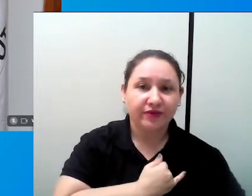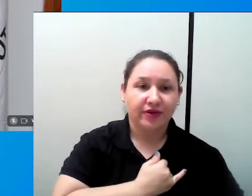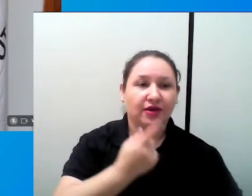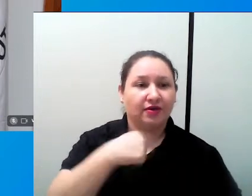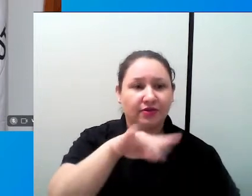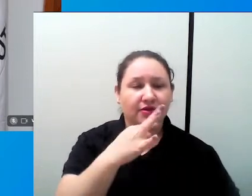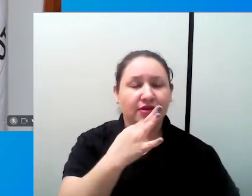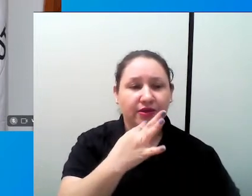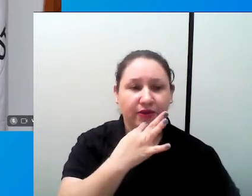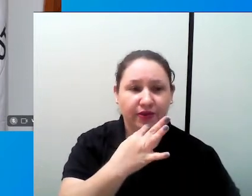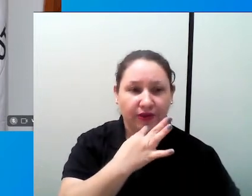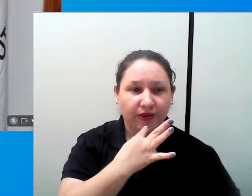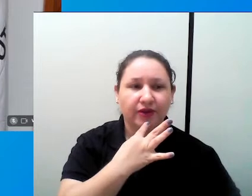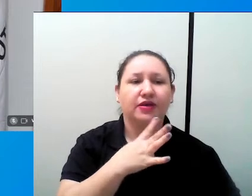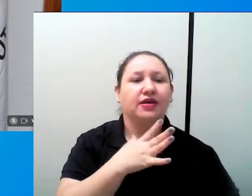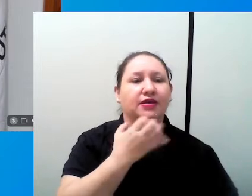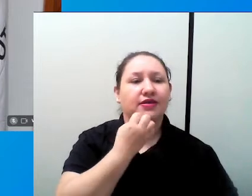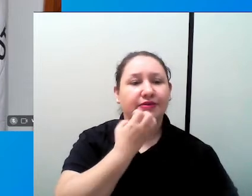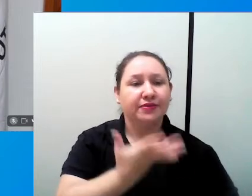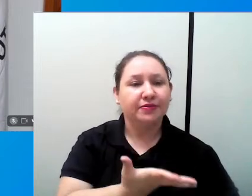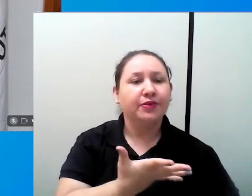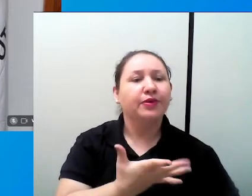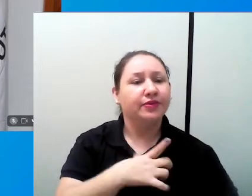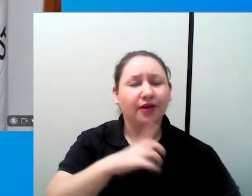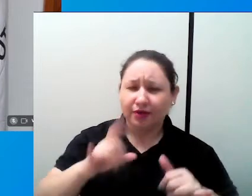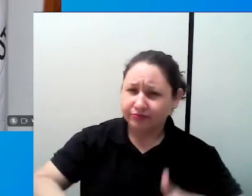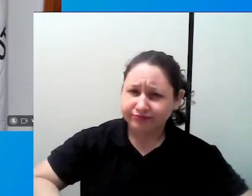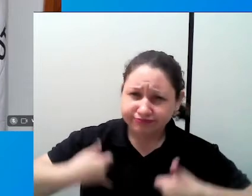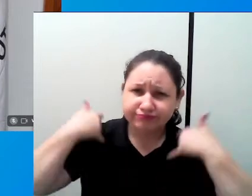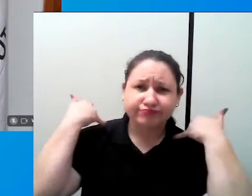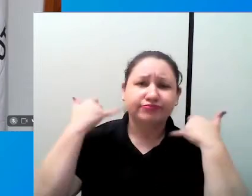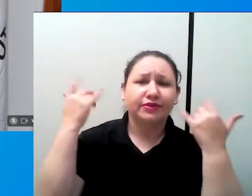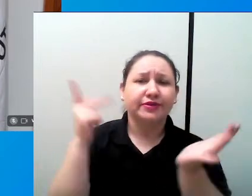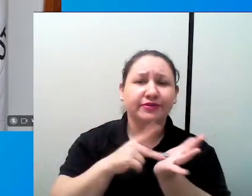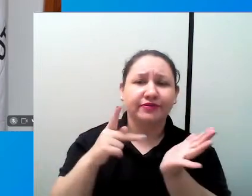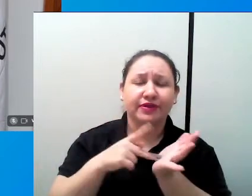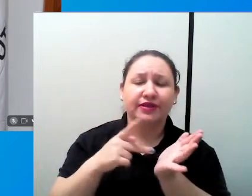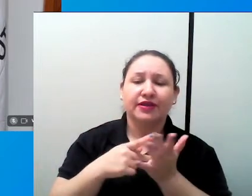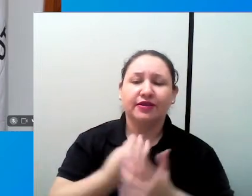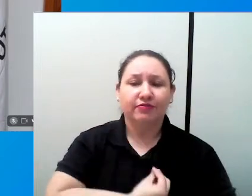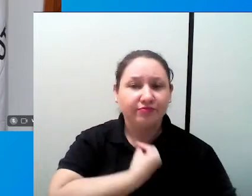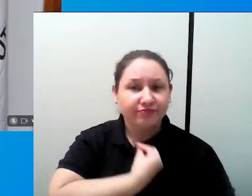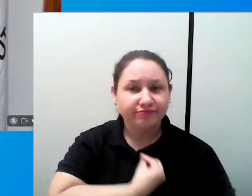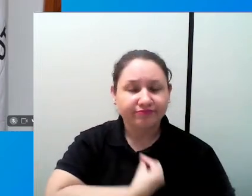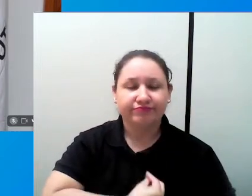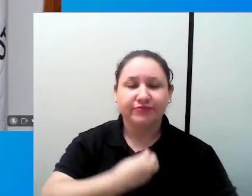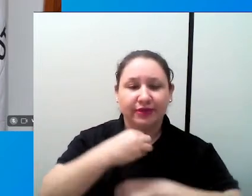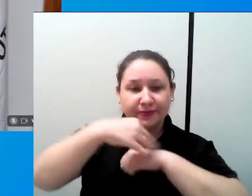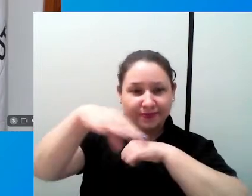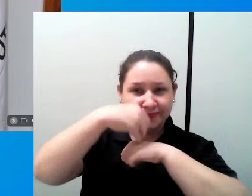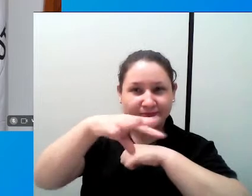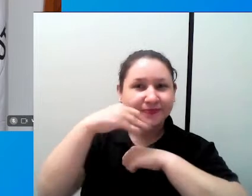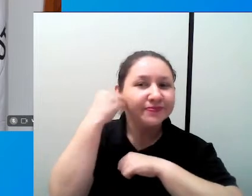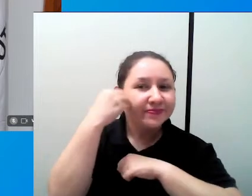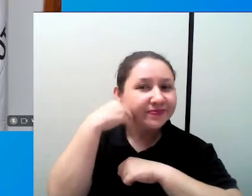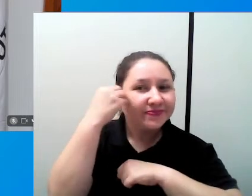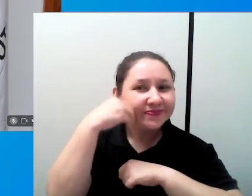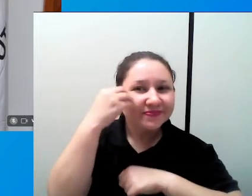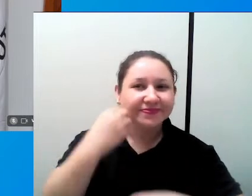boa de trabalho que a gente tem muito orgulho de conviver, de compartilhar experiências.